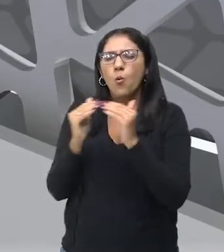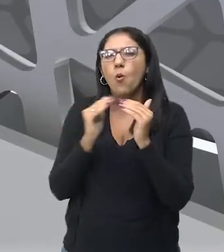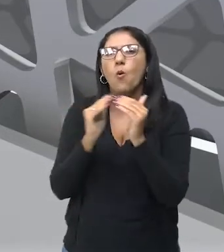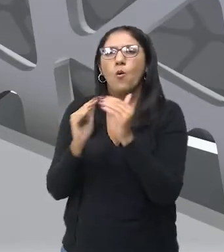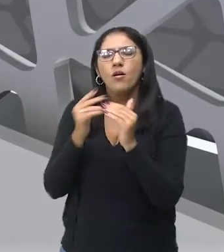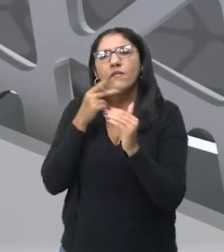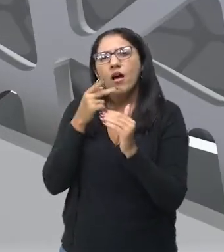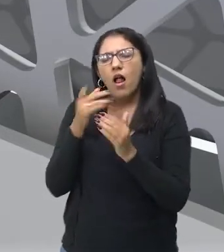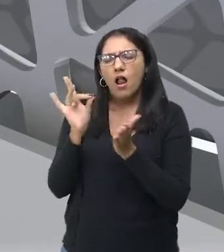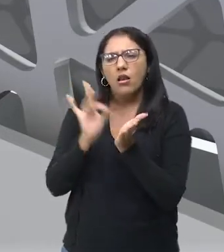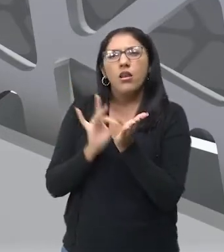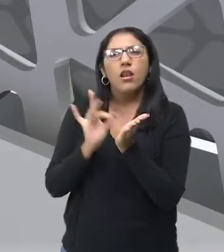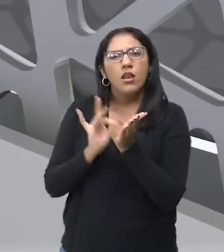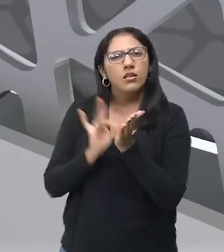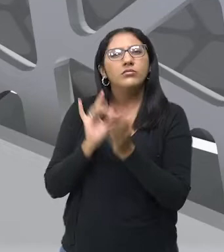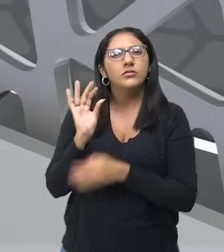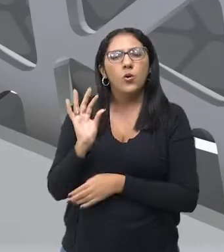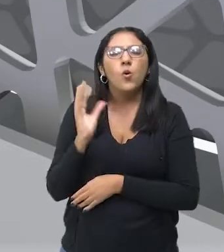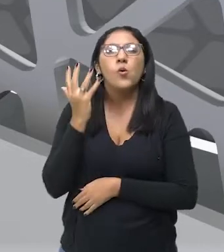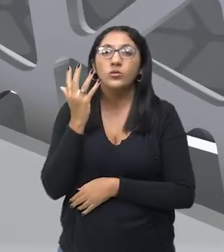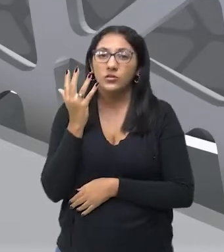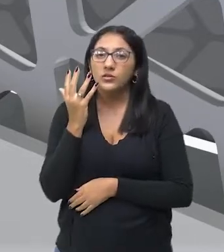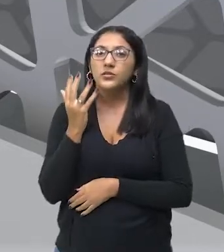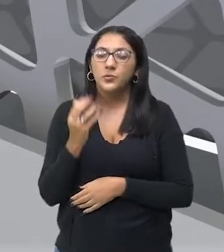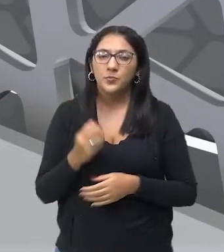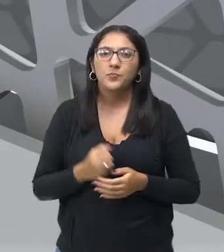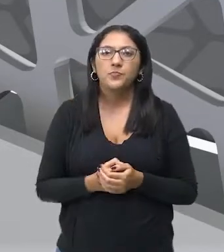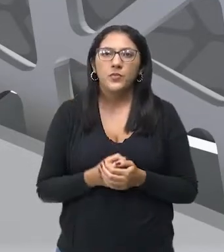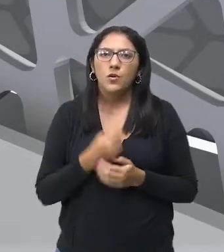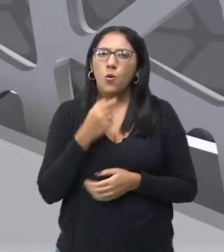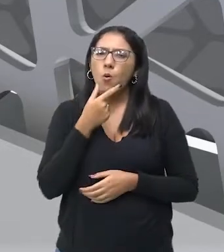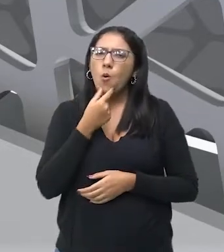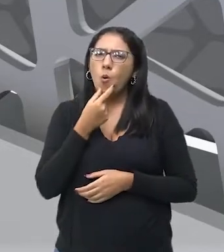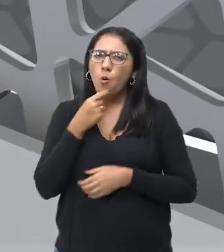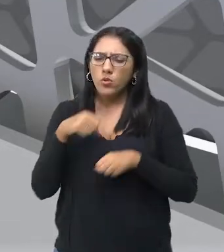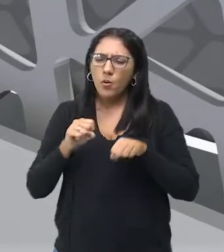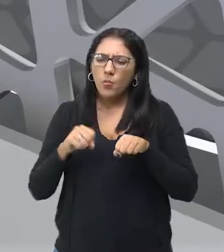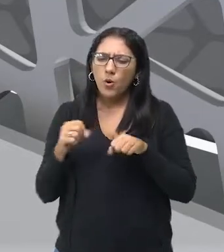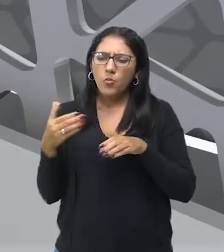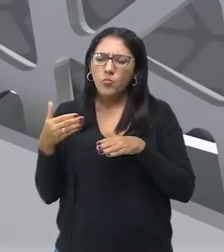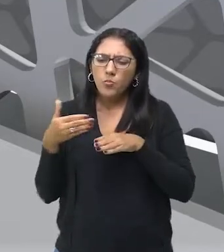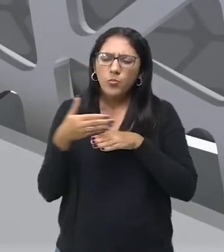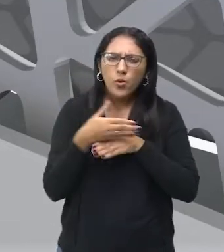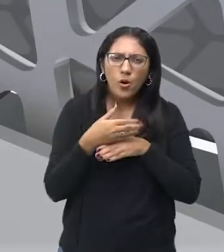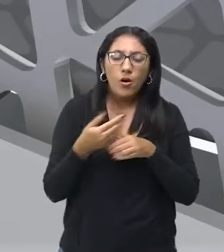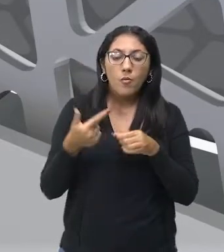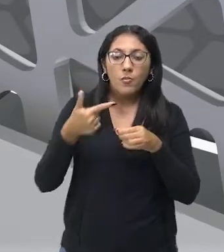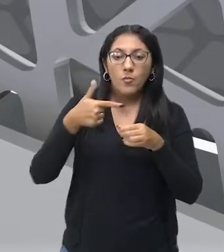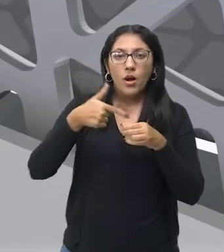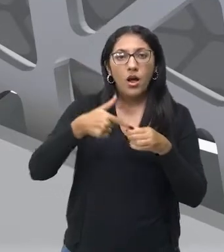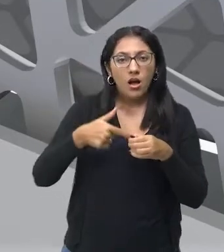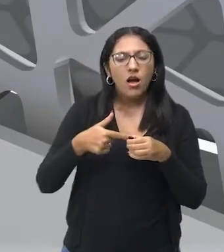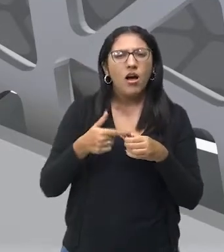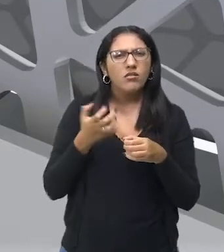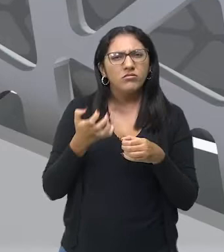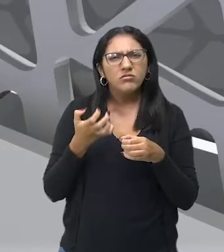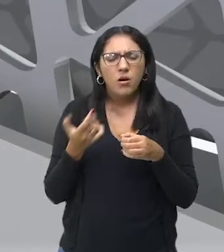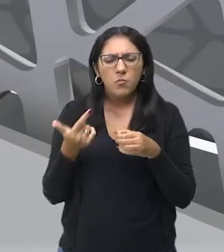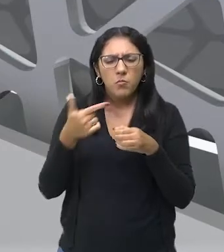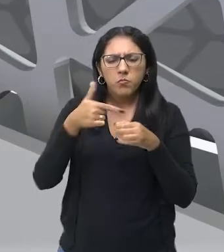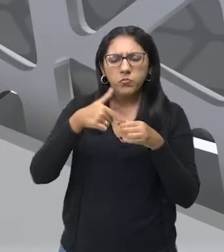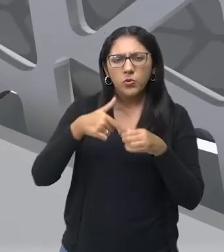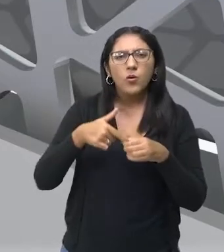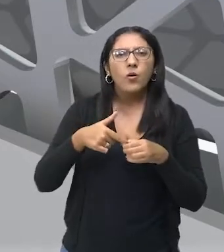comprovar que isso foi o que aconteceu. Um motociclista chegou abasteceu ali, querendo abastecer o